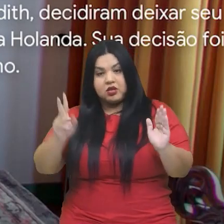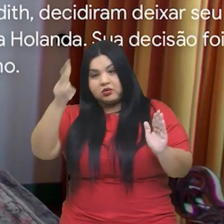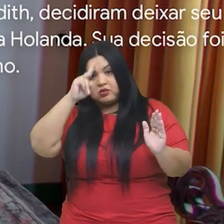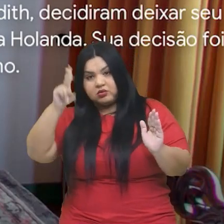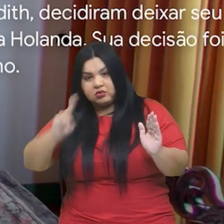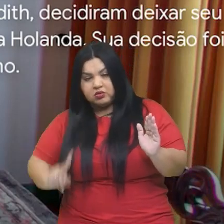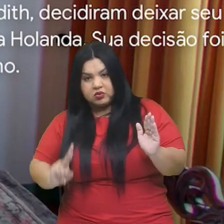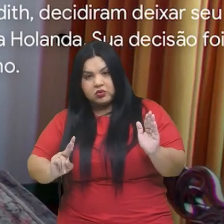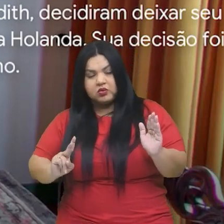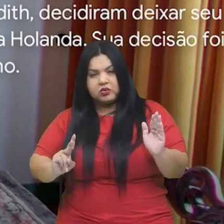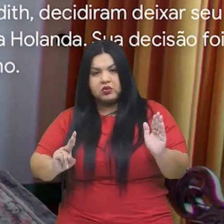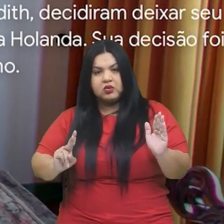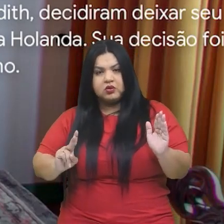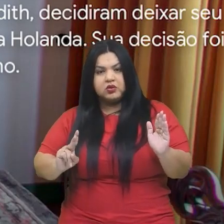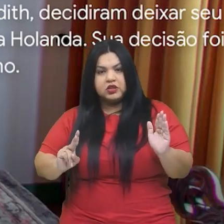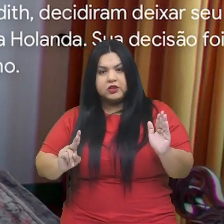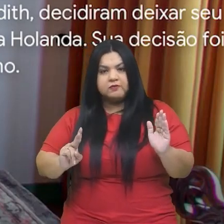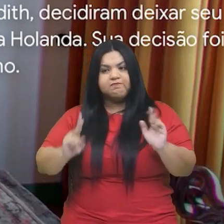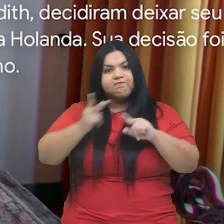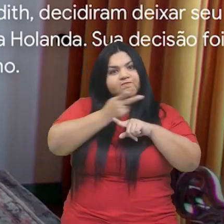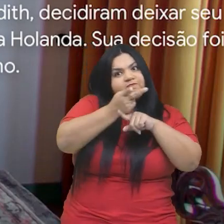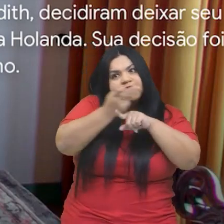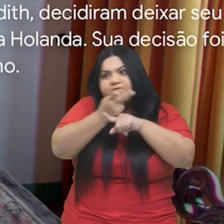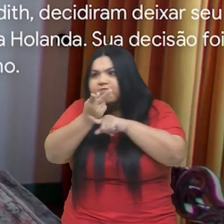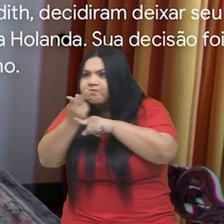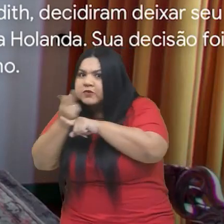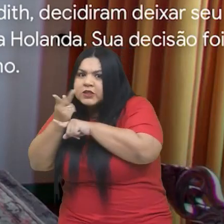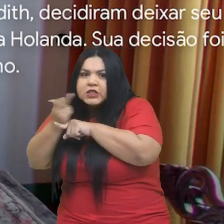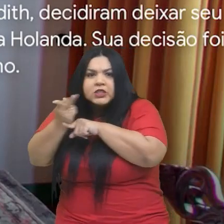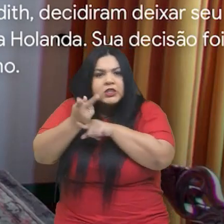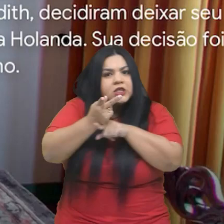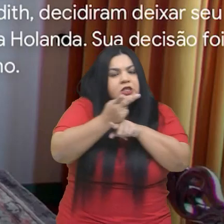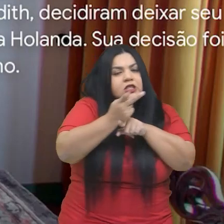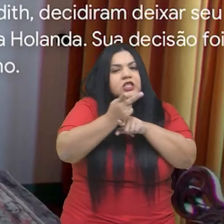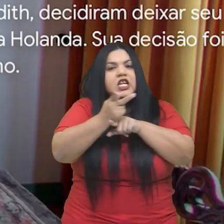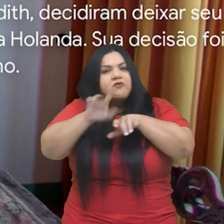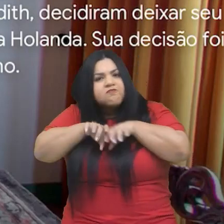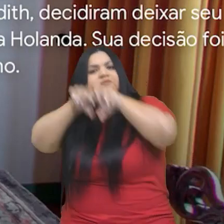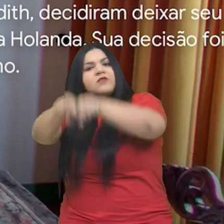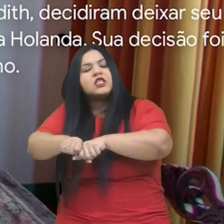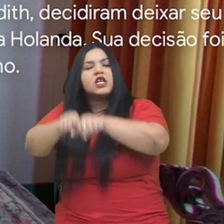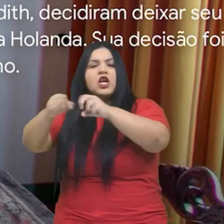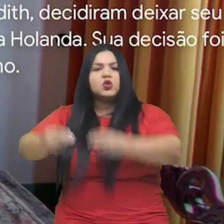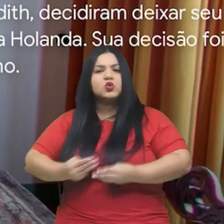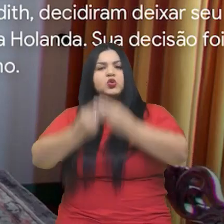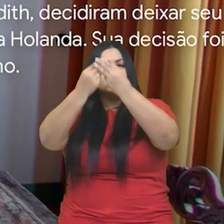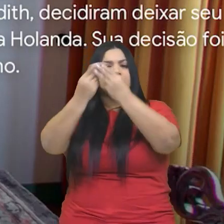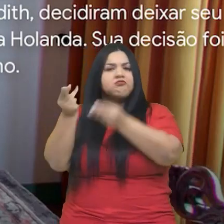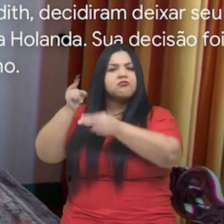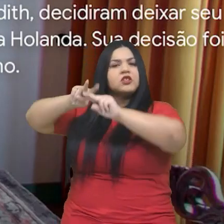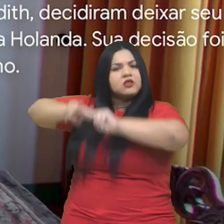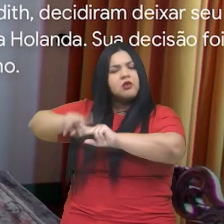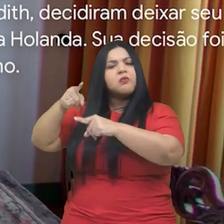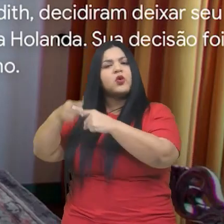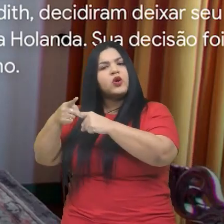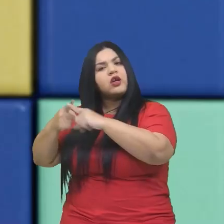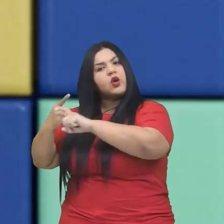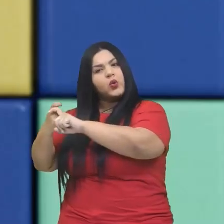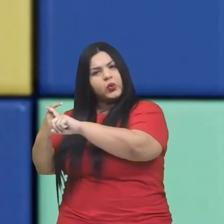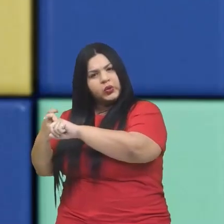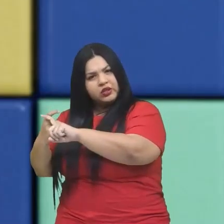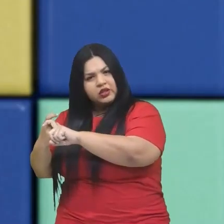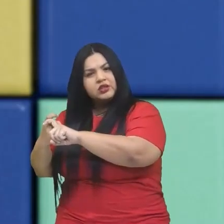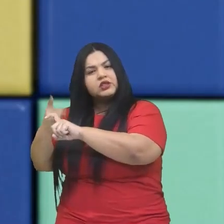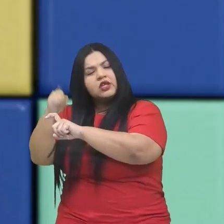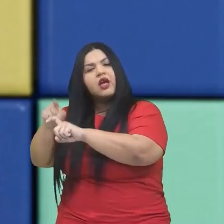né, uma busca, uma caça em relação aos judeus, né, porque os nazistas, eles eram considerados,